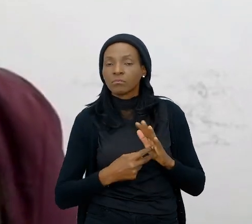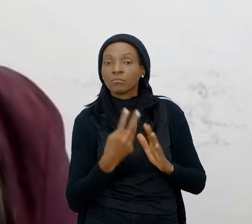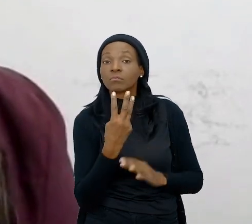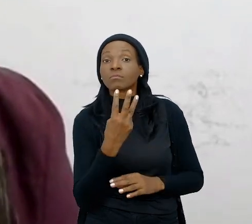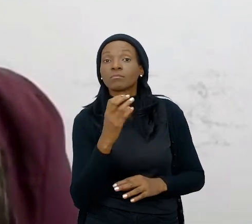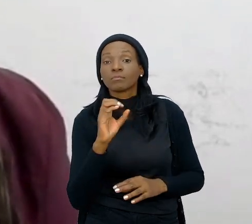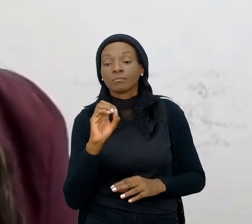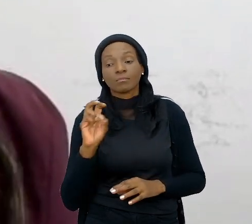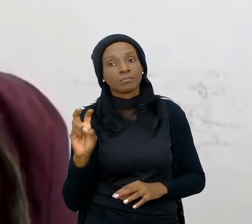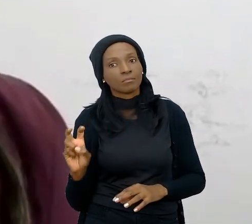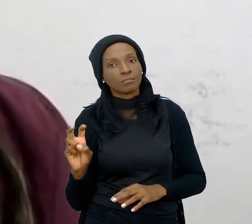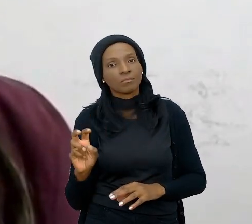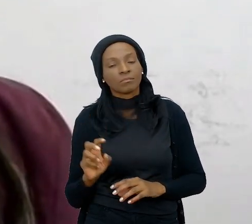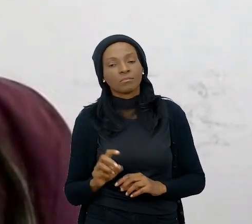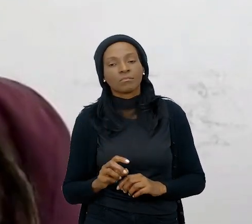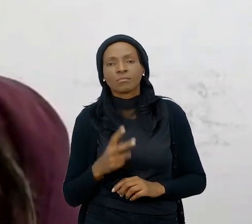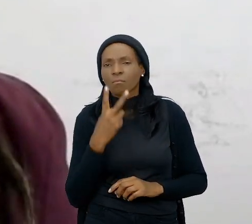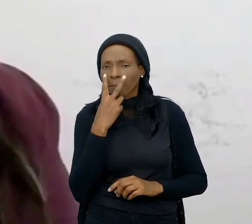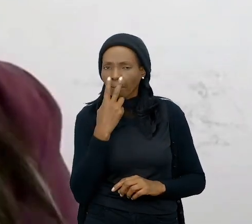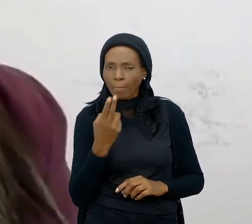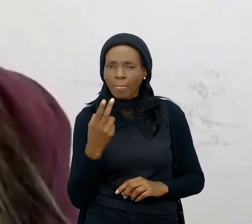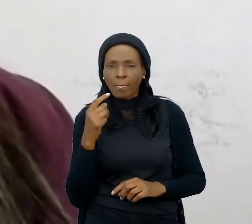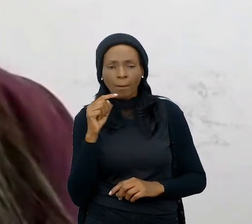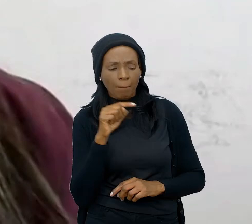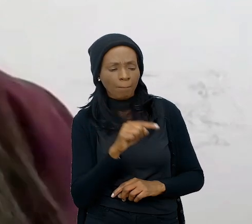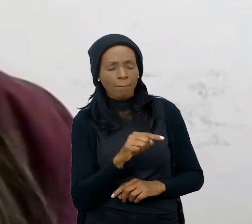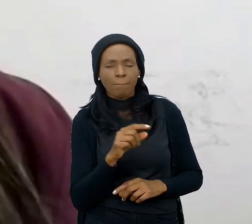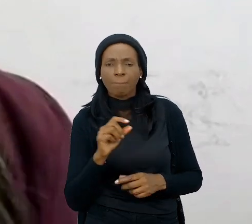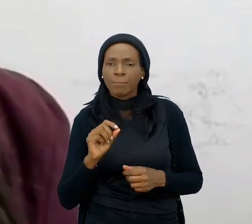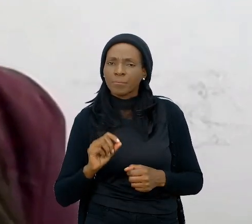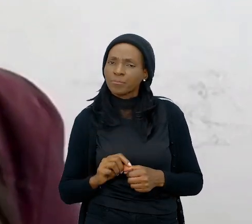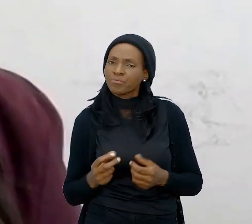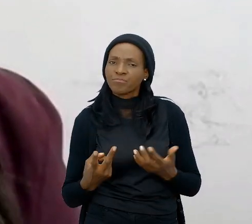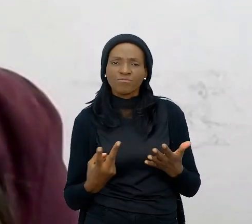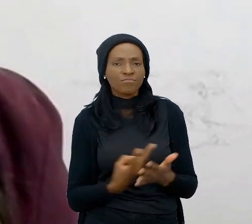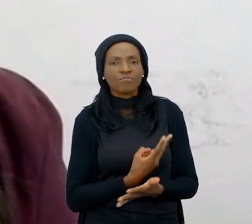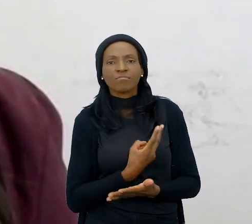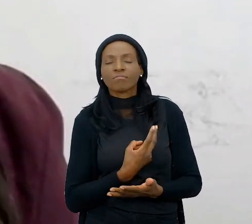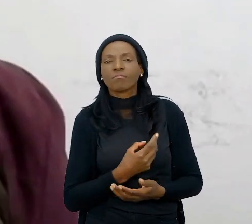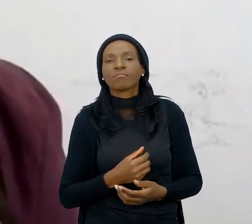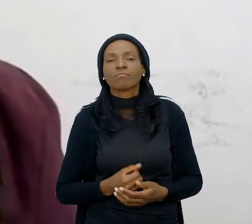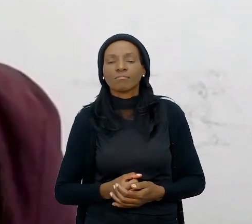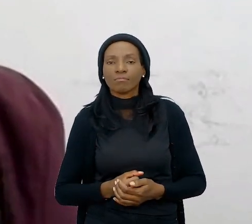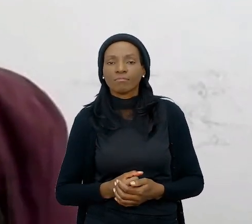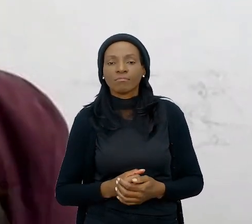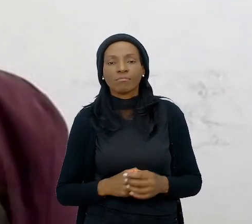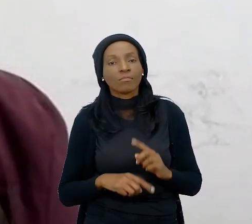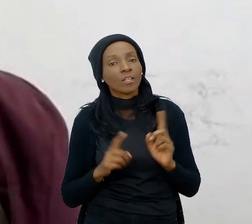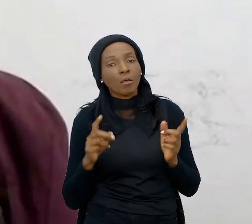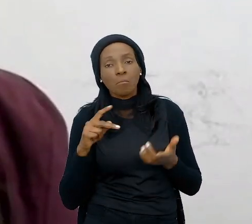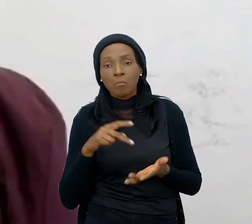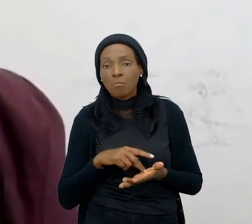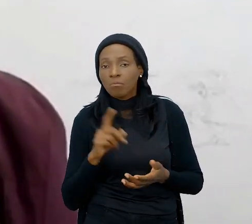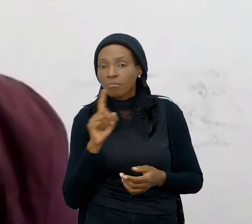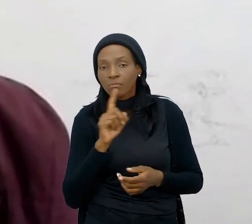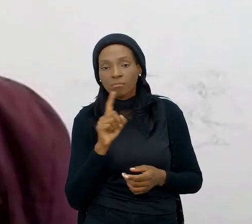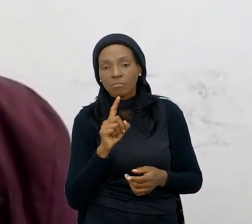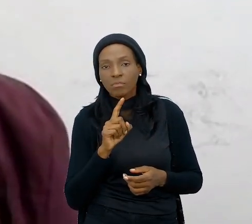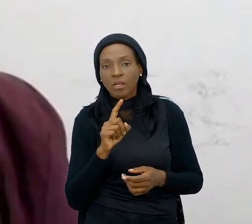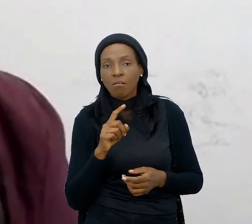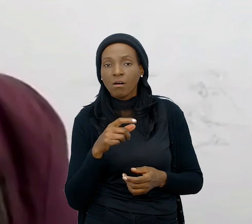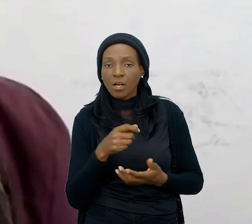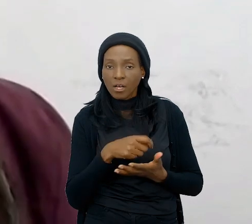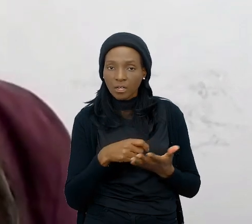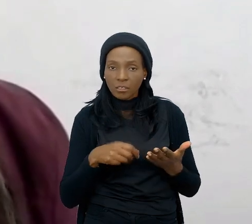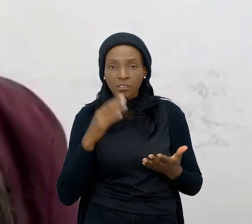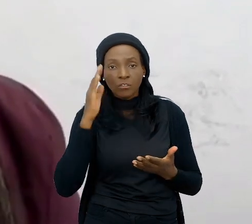305. Parecendo ali que a criança fez de forma equivocada, mas na verdade não, ela